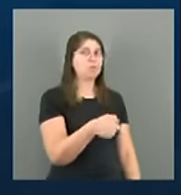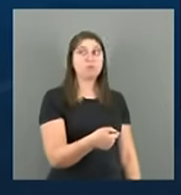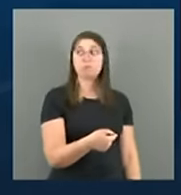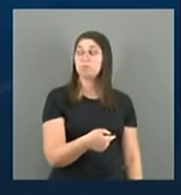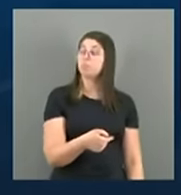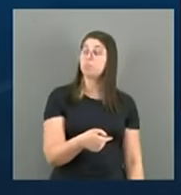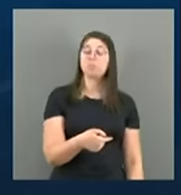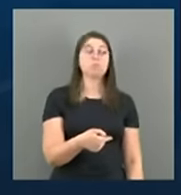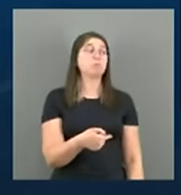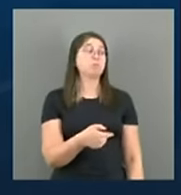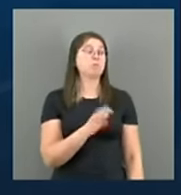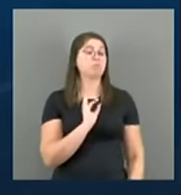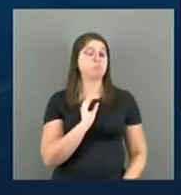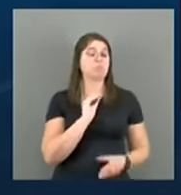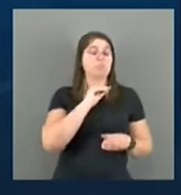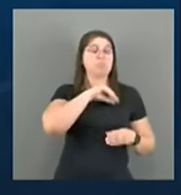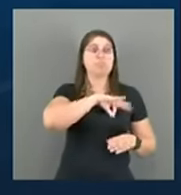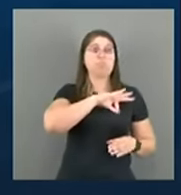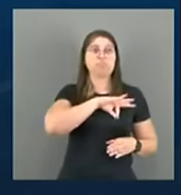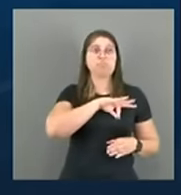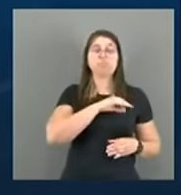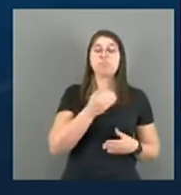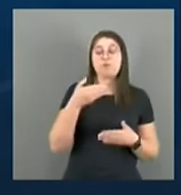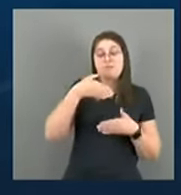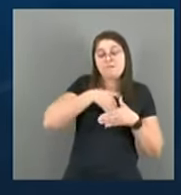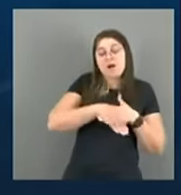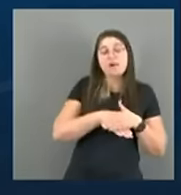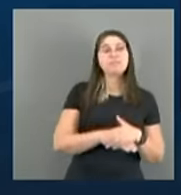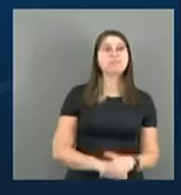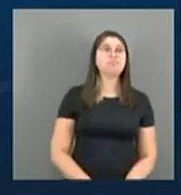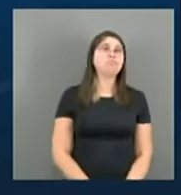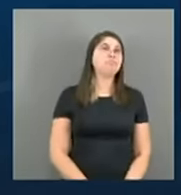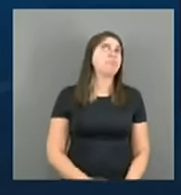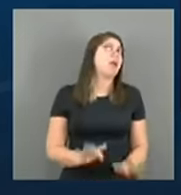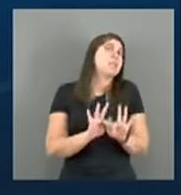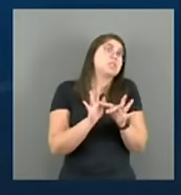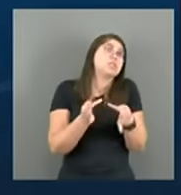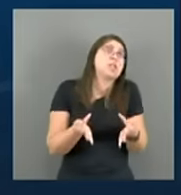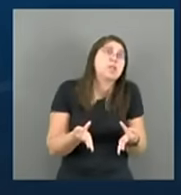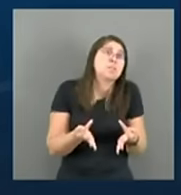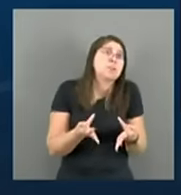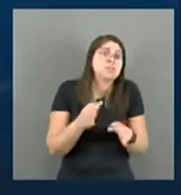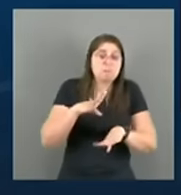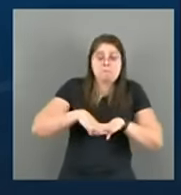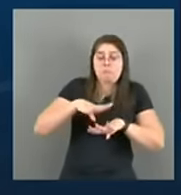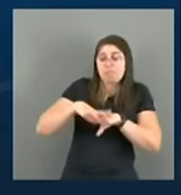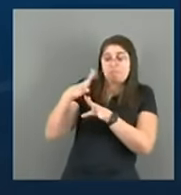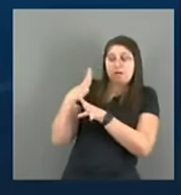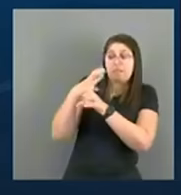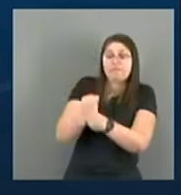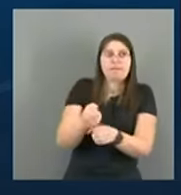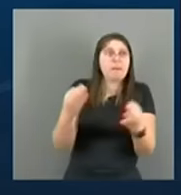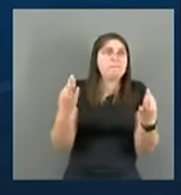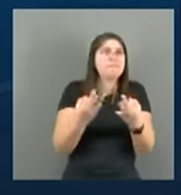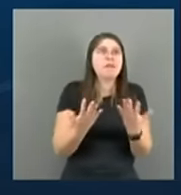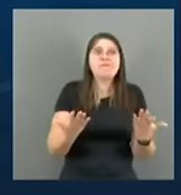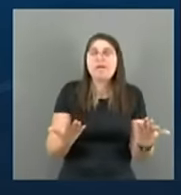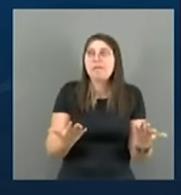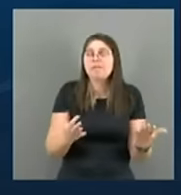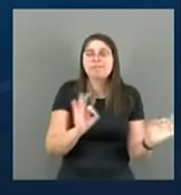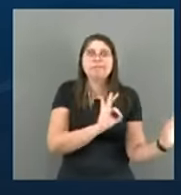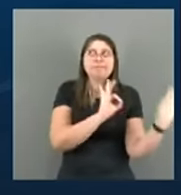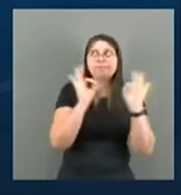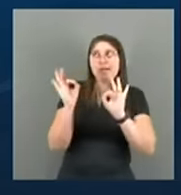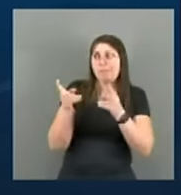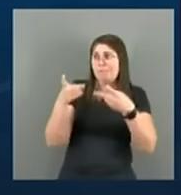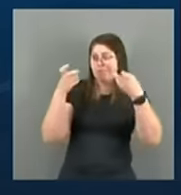outro, ah, põe um dinheiro no meu bolso. Desculpa, mano, é tão simples, a matemática é tão perfeita, que não vê quem não quer, cara. Eu